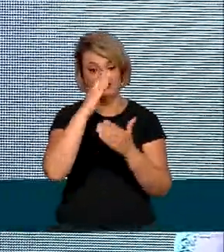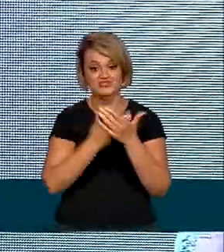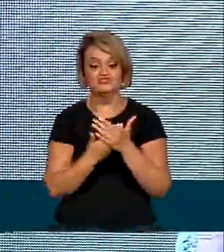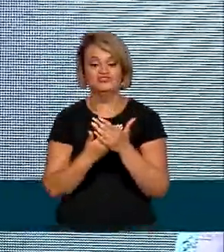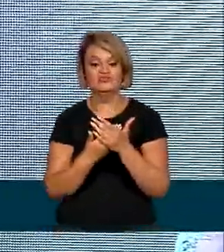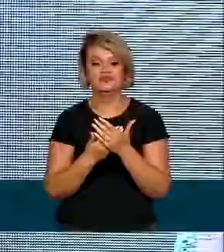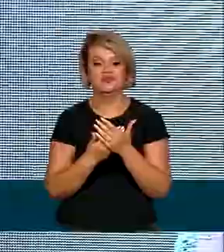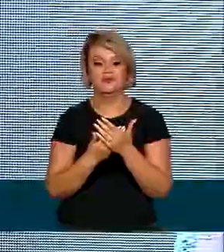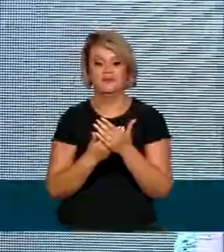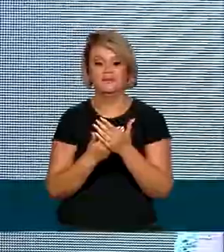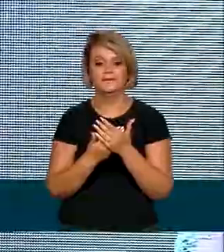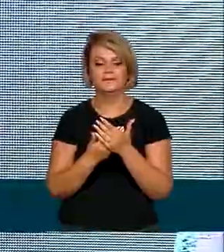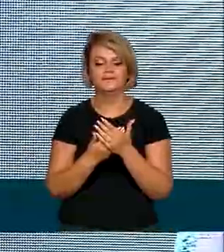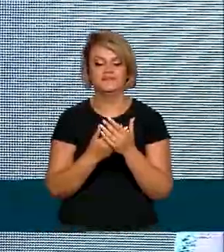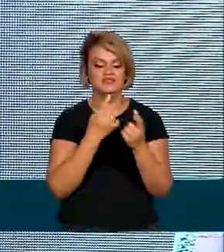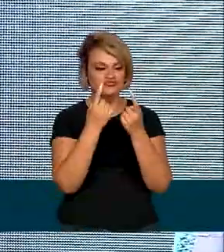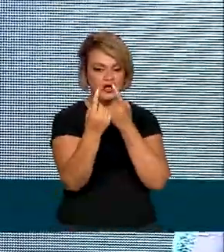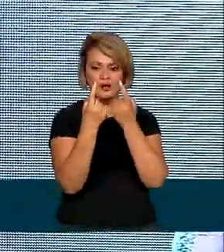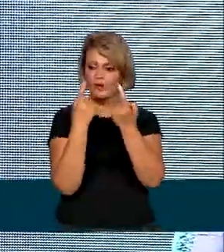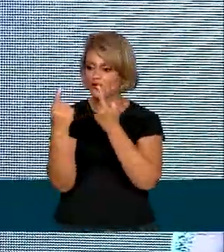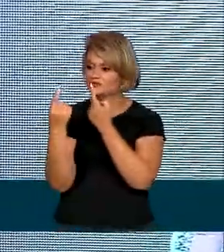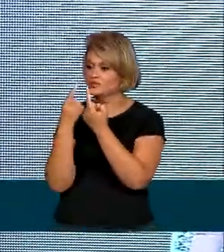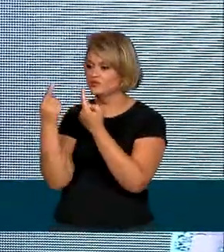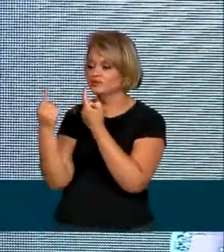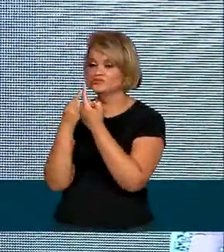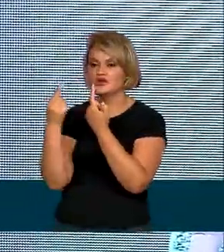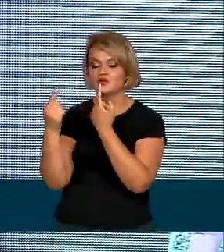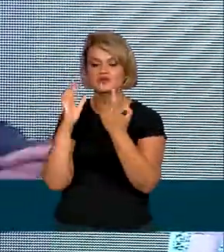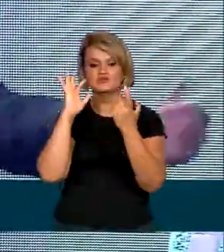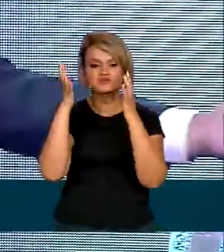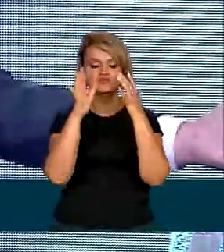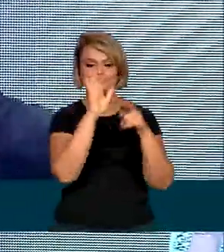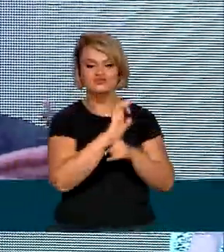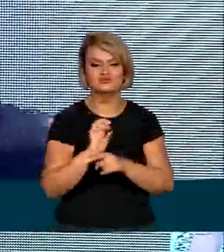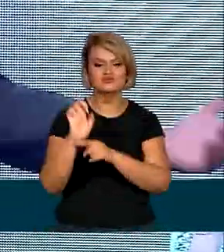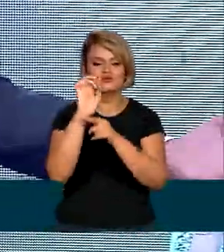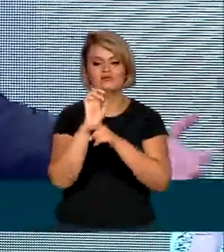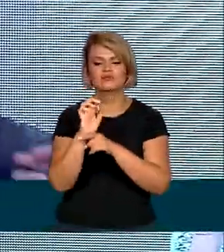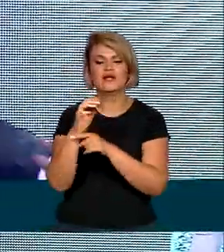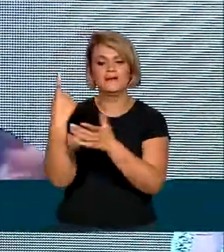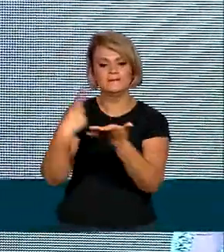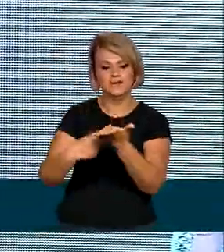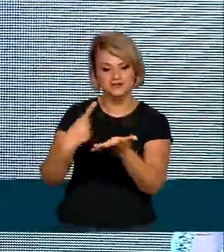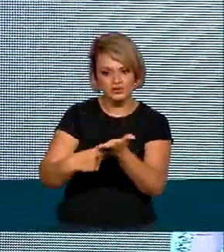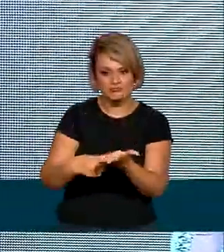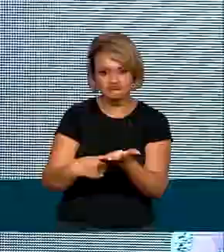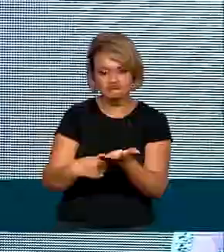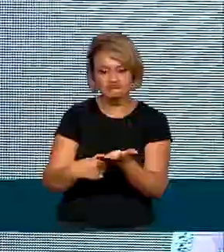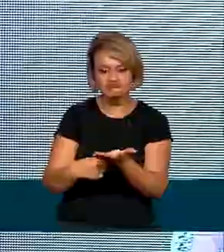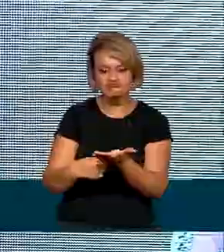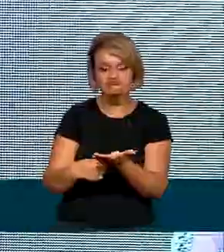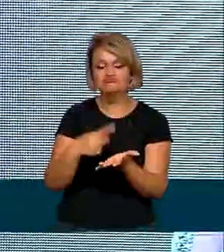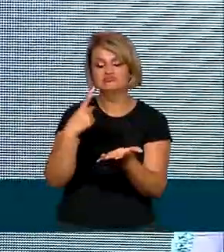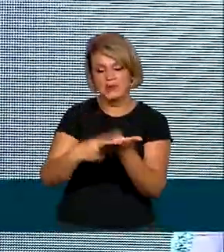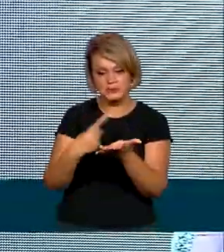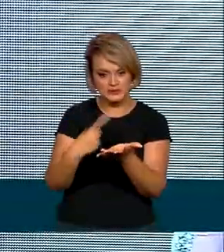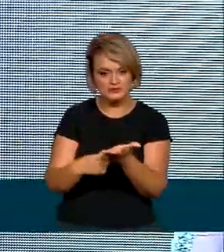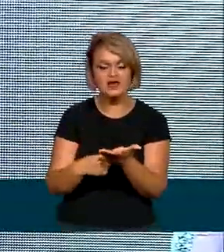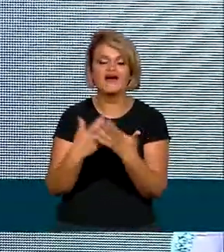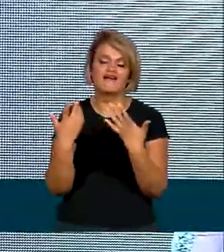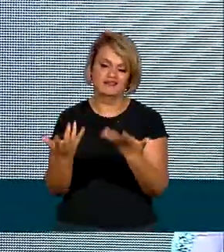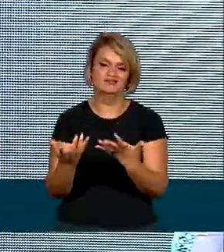que dialogando e encontrando soluções regionais impactuando rapidamente as